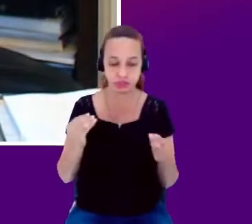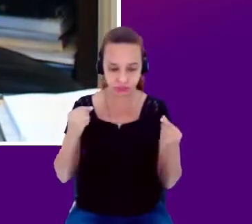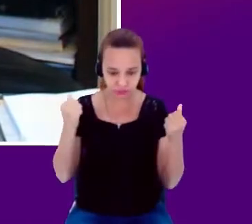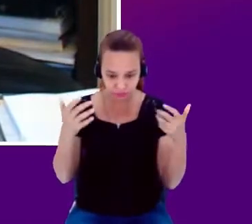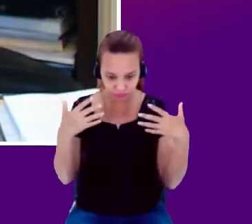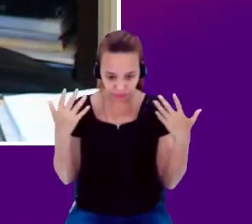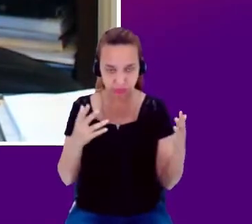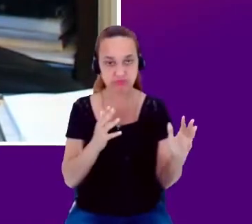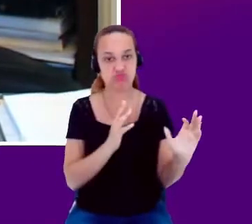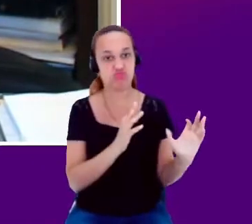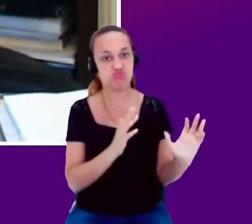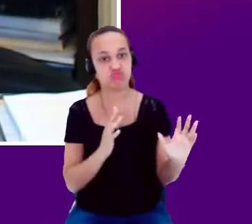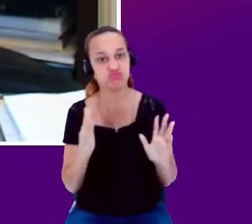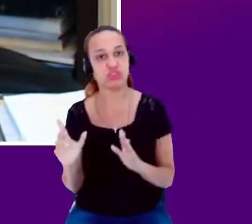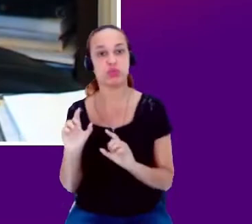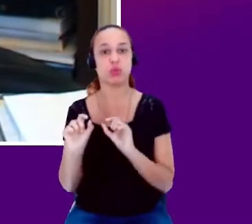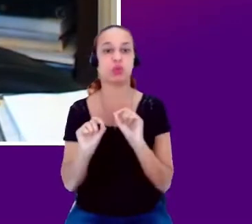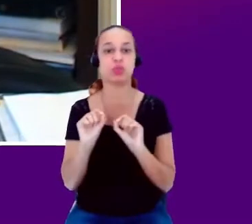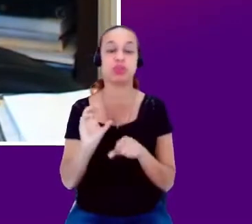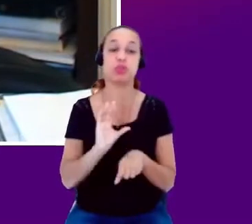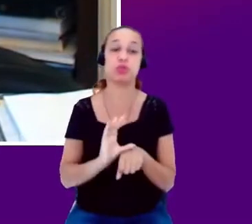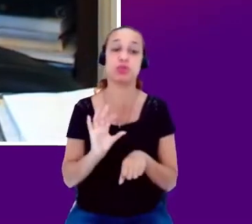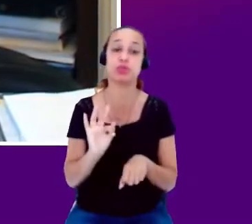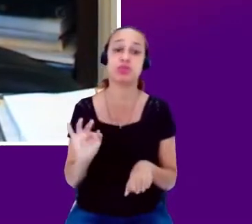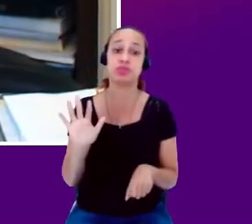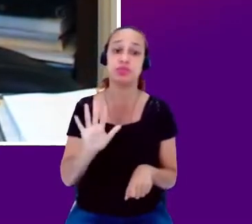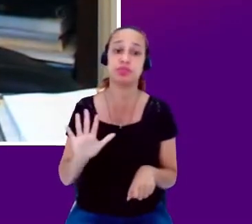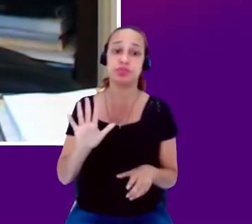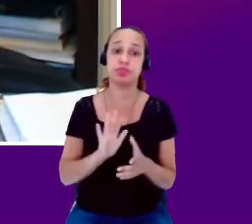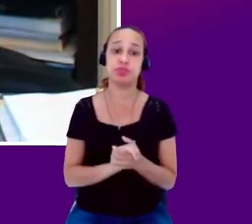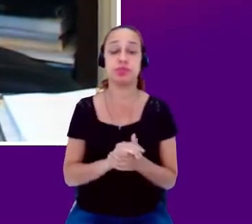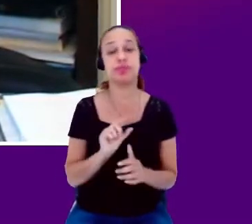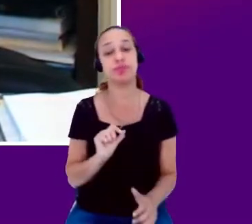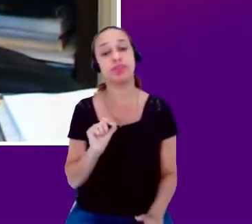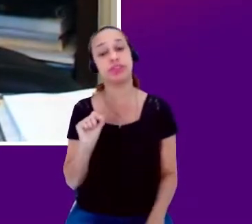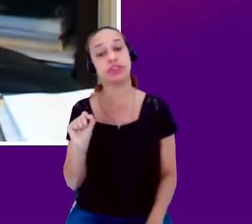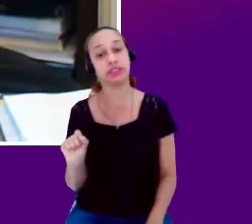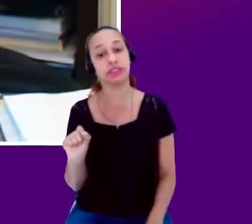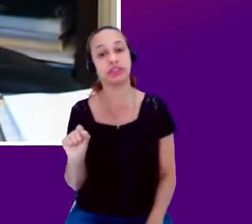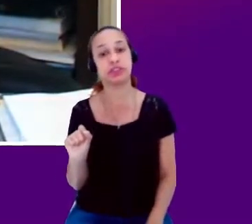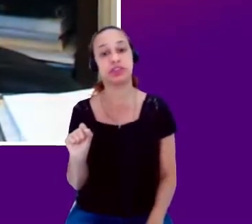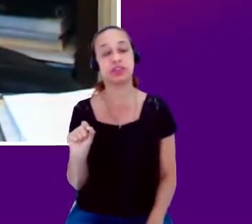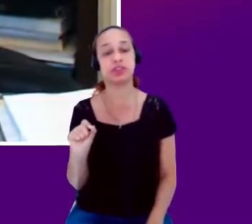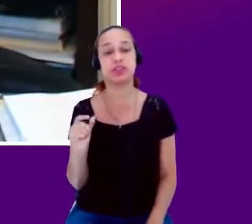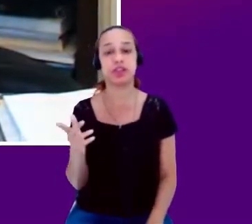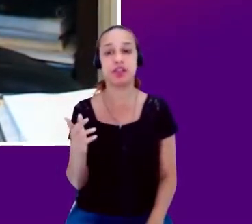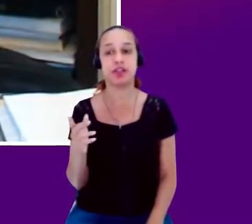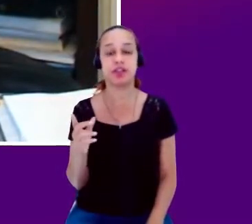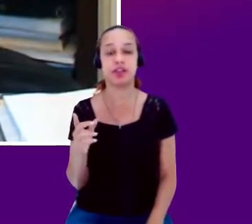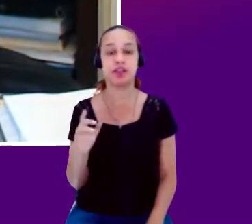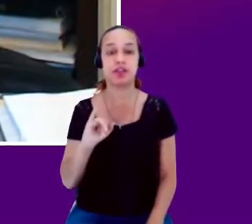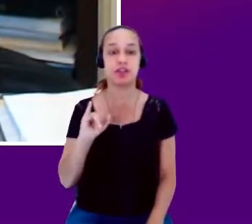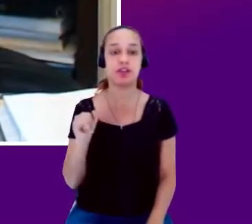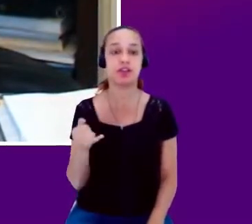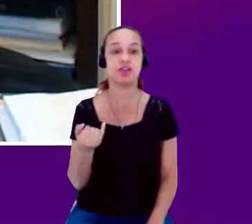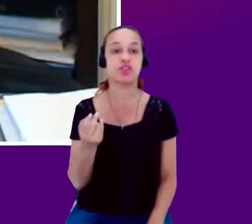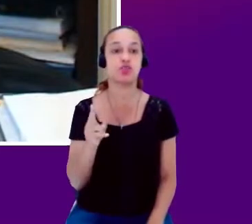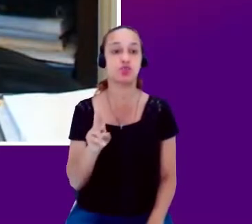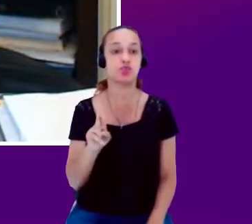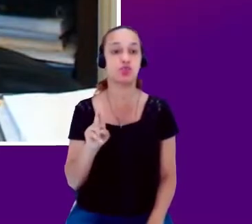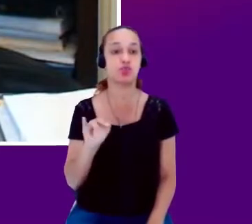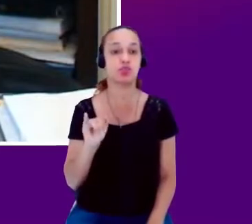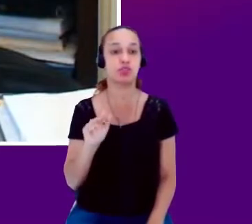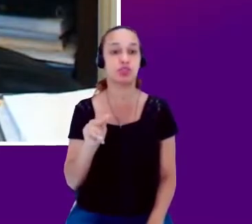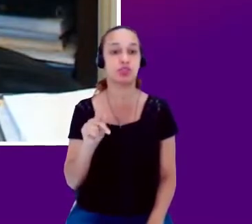constante da Constituição. Pois essa jurisprudência mudou radicalmente a partir